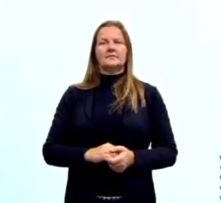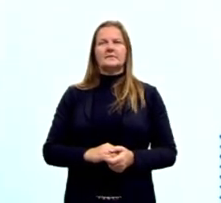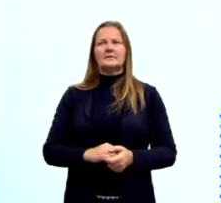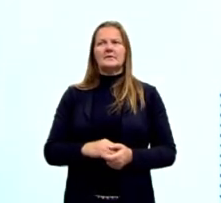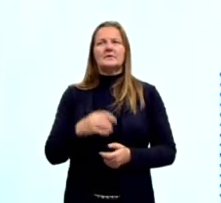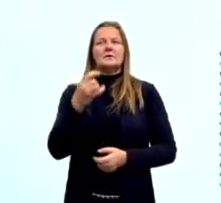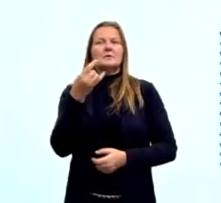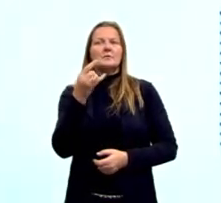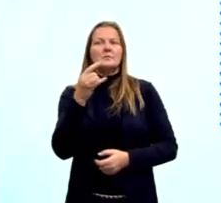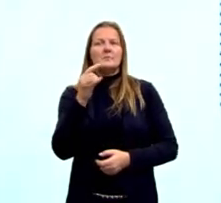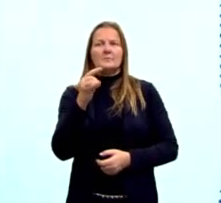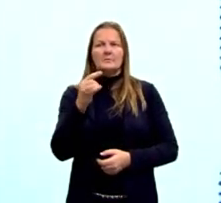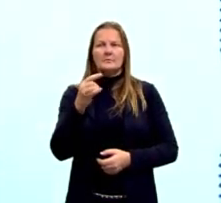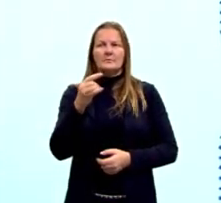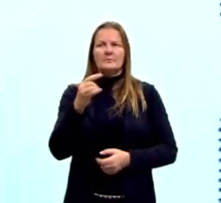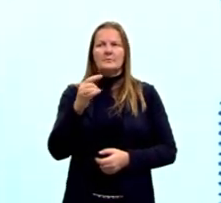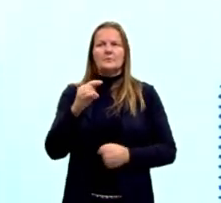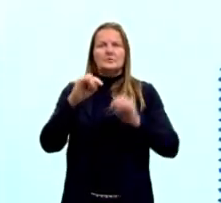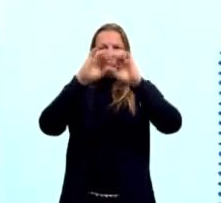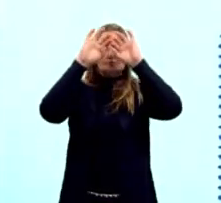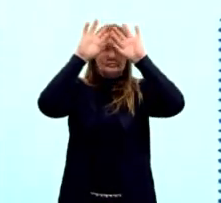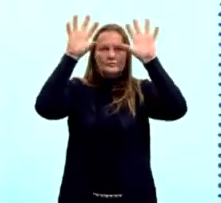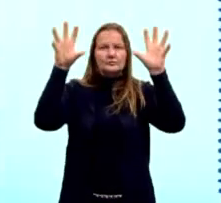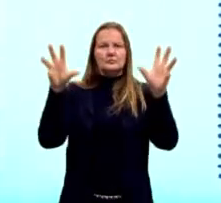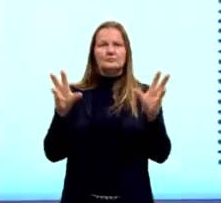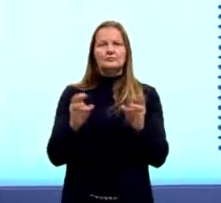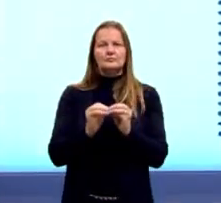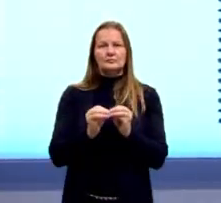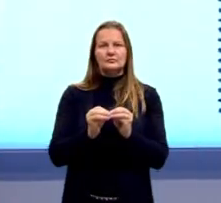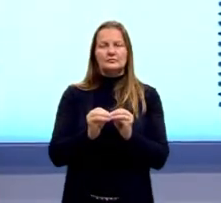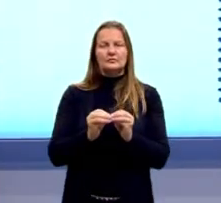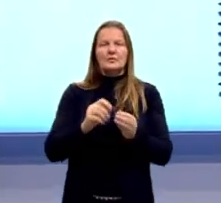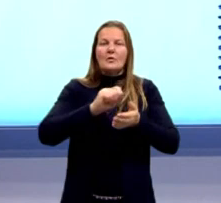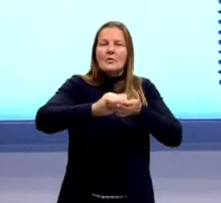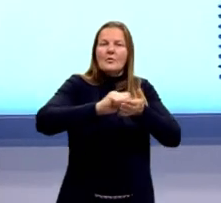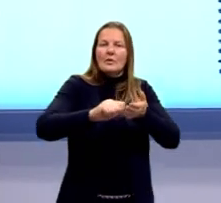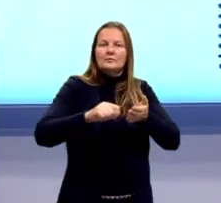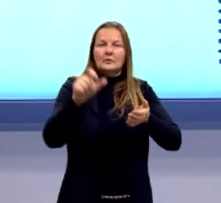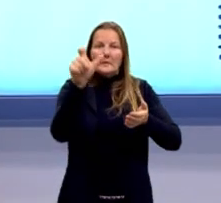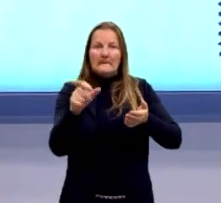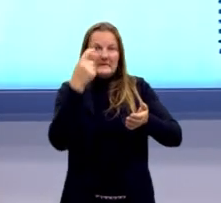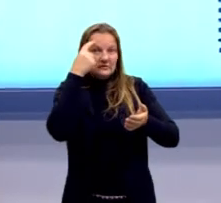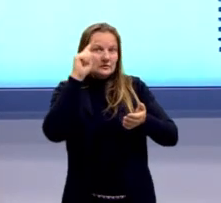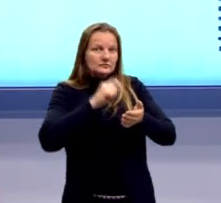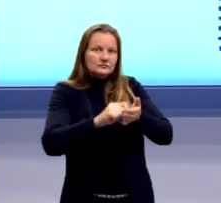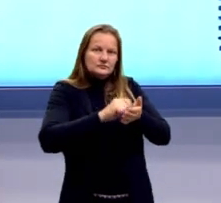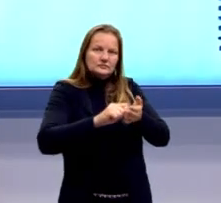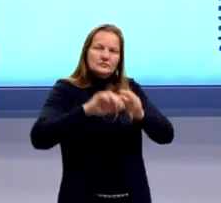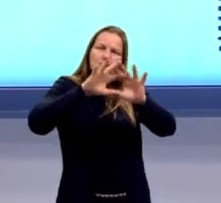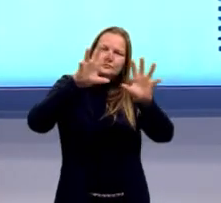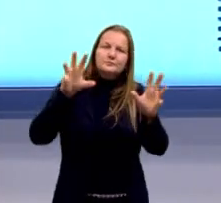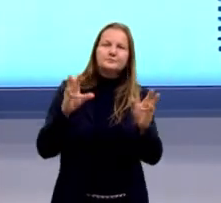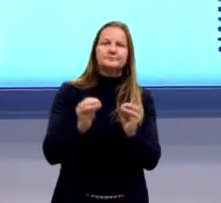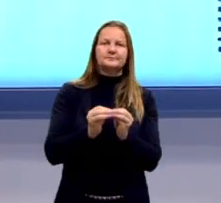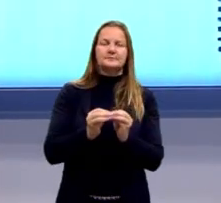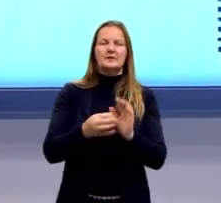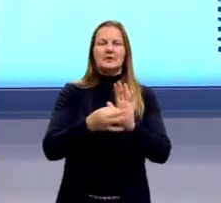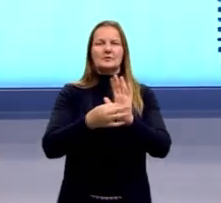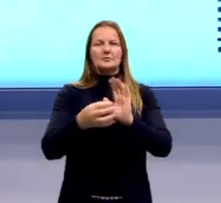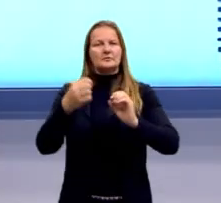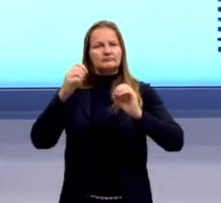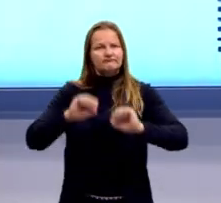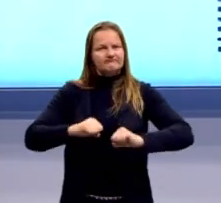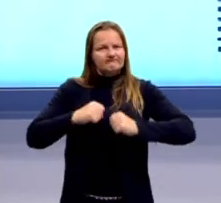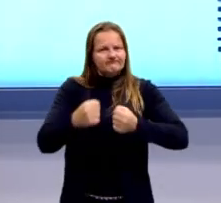e por fim eu vou ter ali uma confusão né onde o autor vai sinteti e argumentos e vai